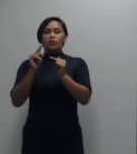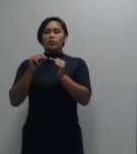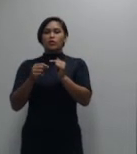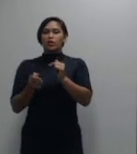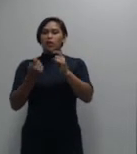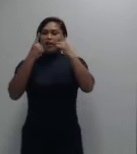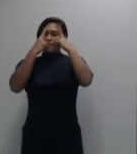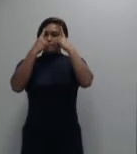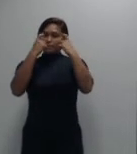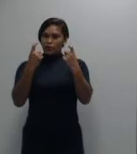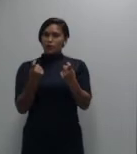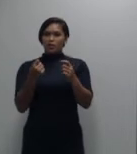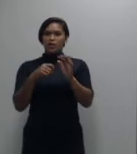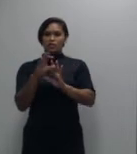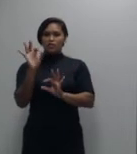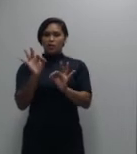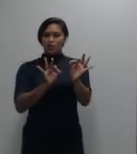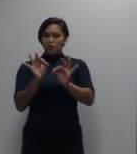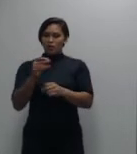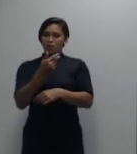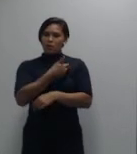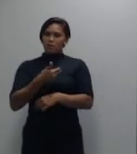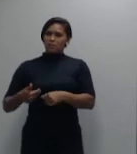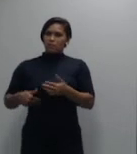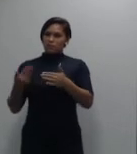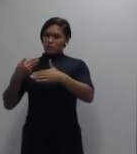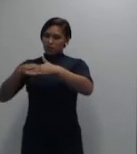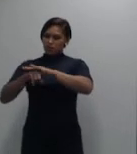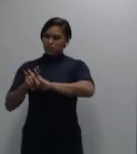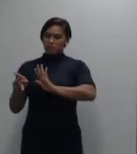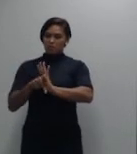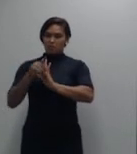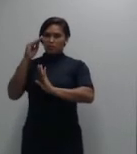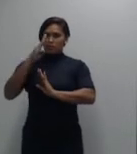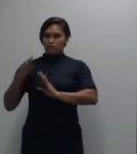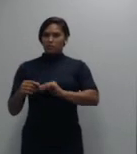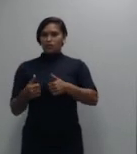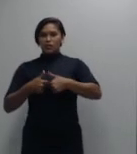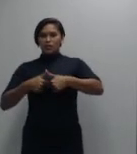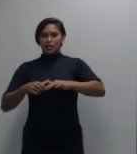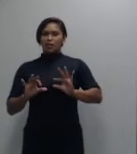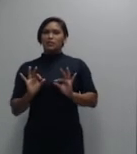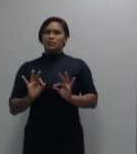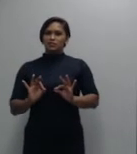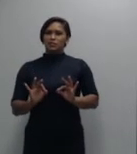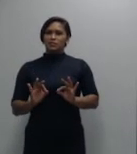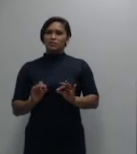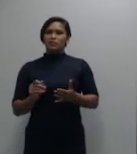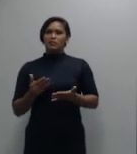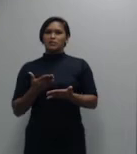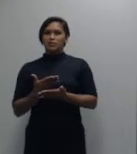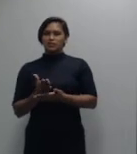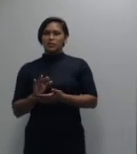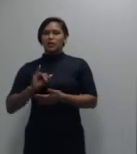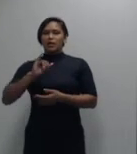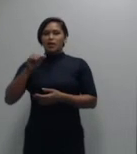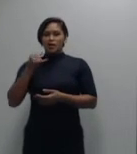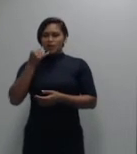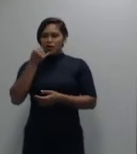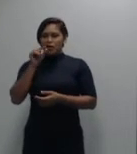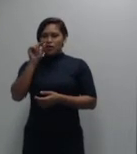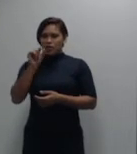violação da ordem pública interna do Brasil porque nós estaríamos dando chancela